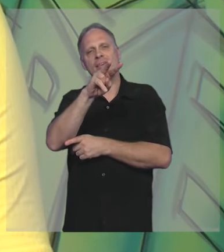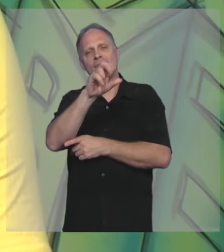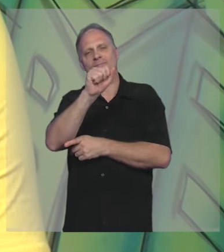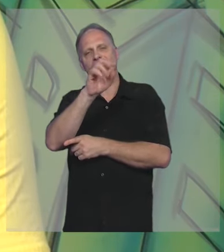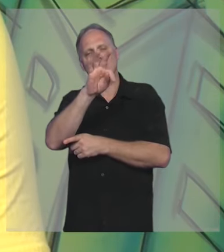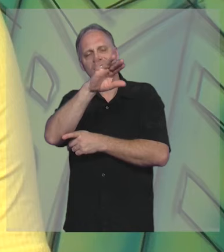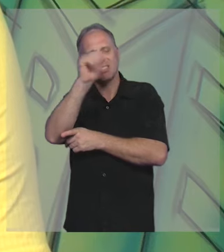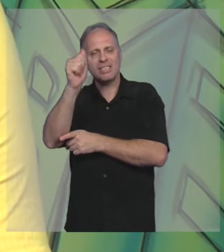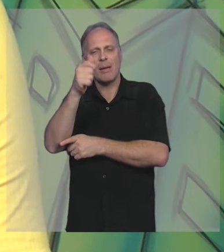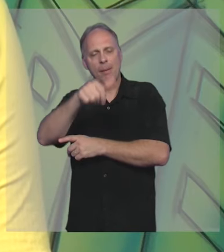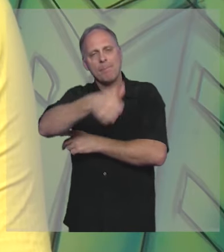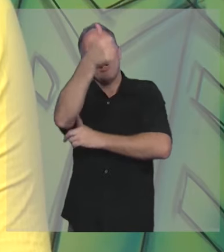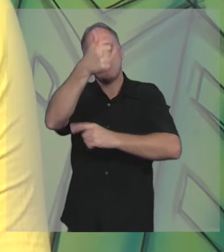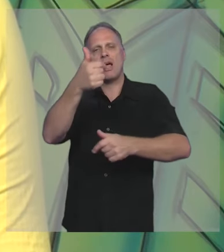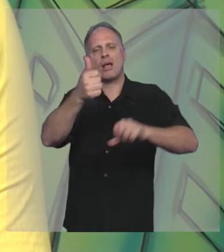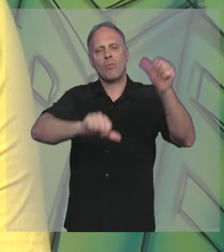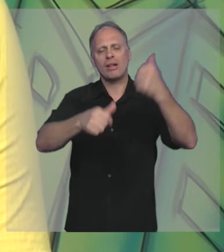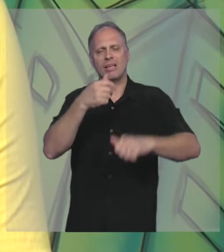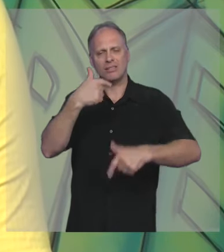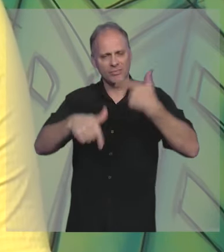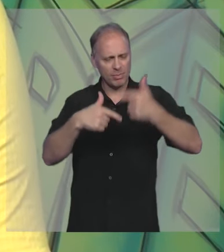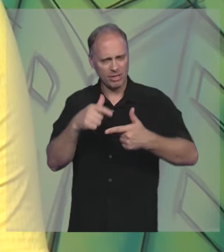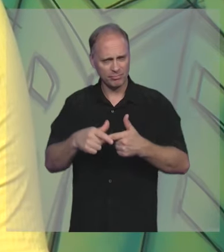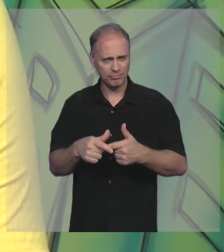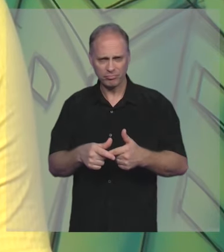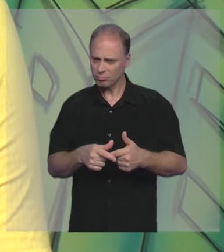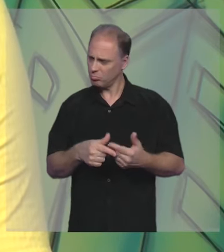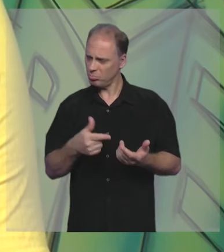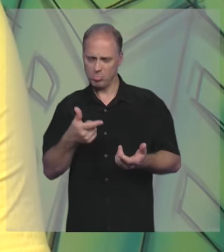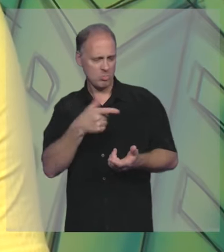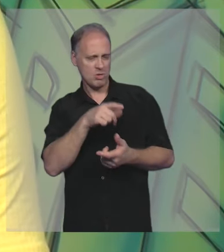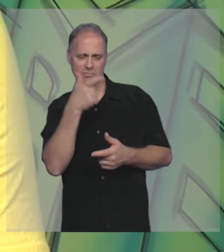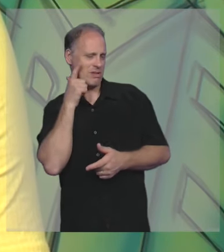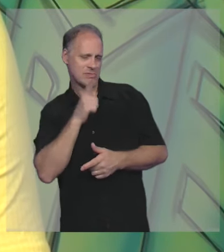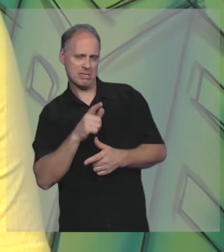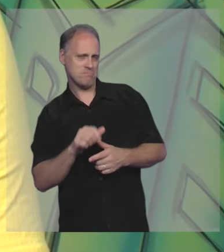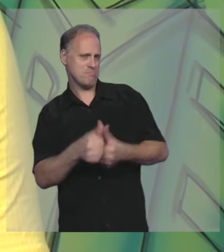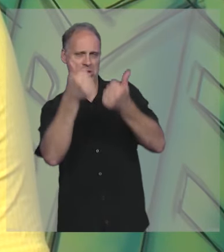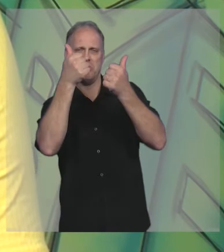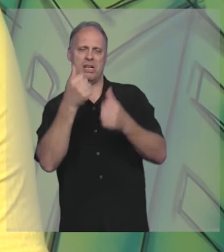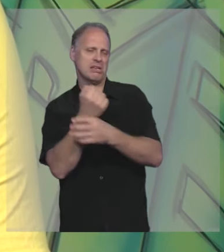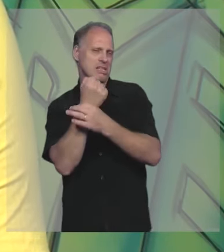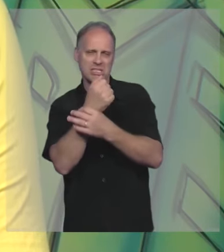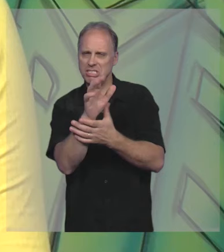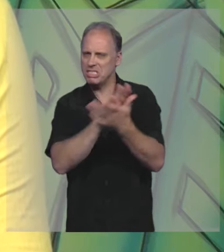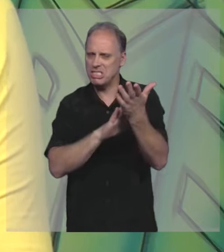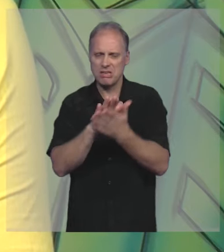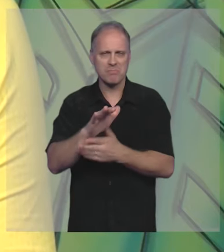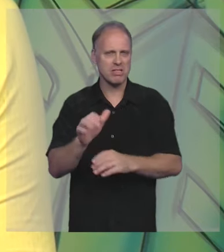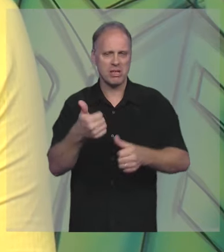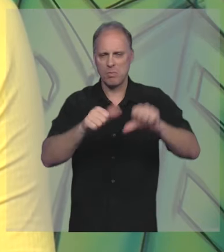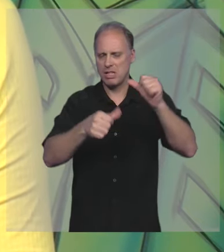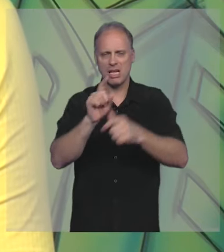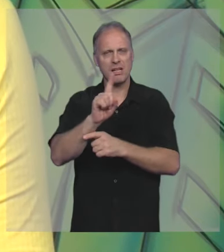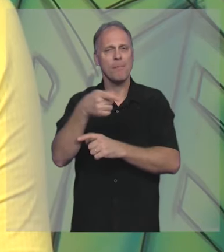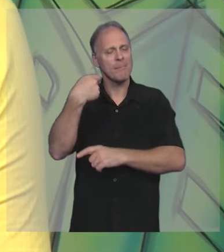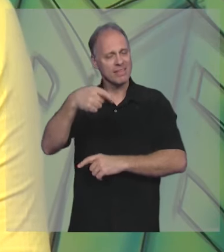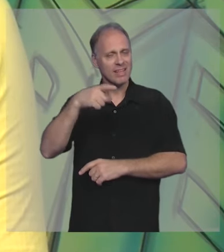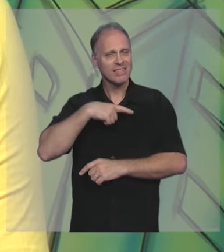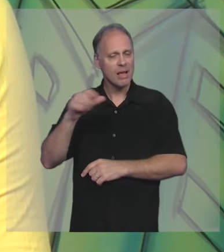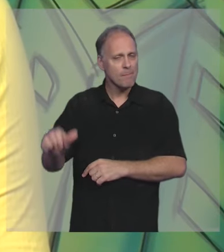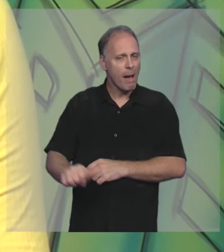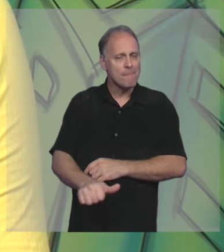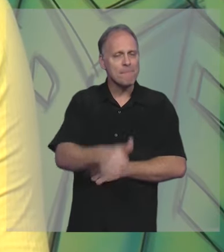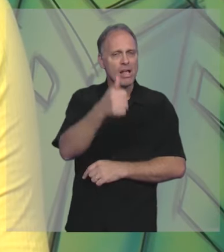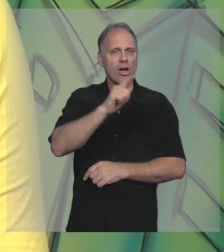melhorar a qualidade do serviço. Simplesmente privatizar não vai garantir a melhoria da qualidade, na verdade. Tu precisa realmente ter